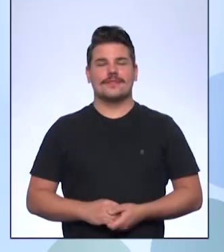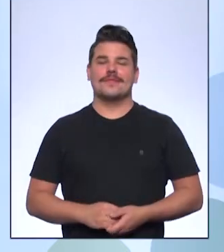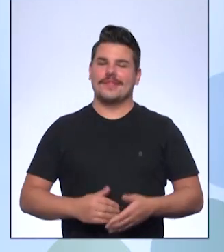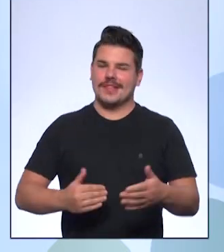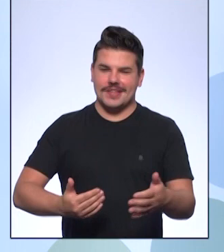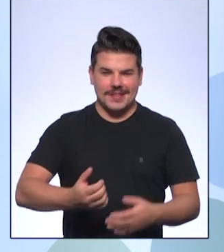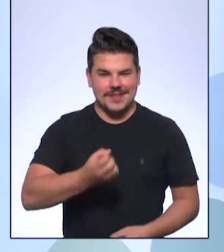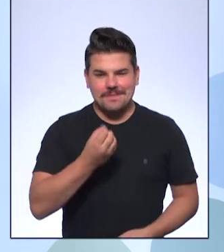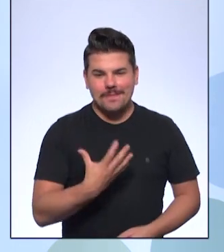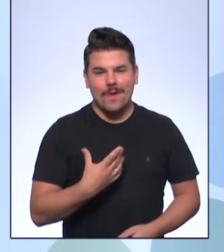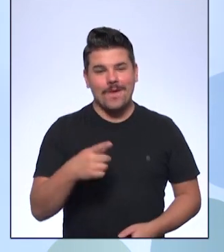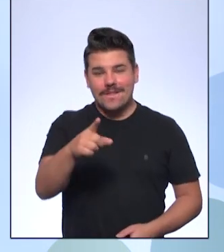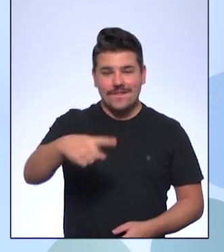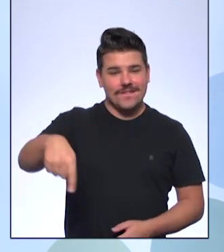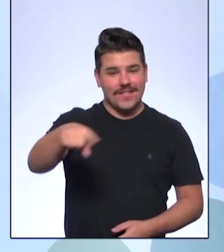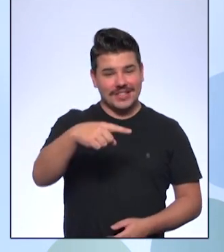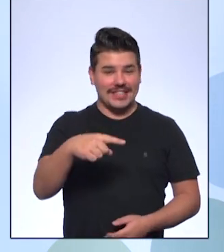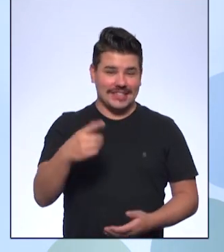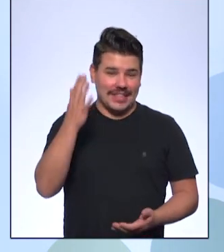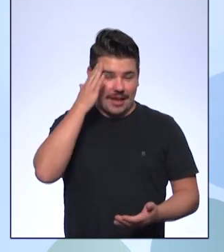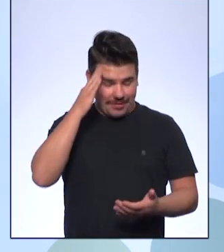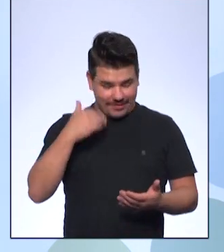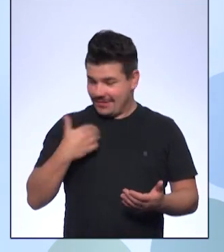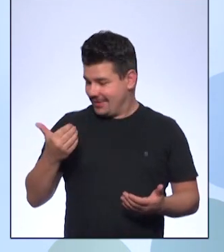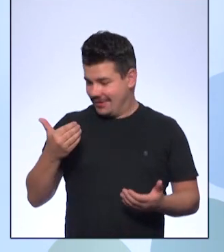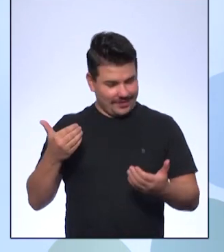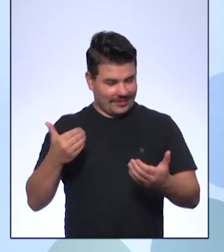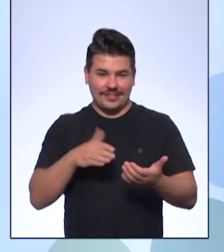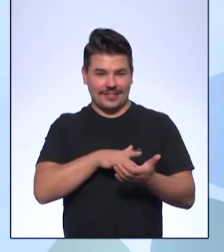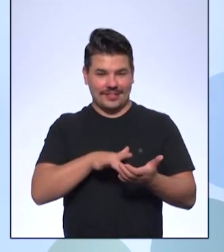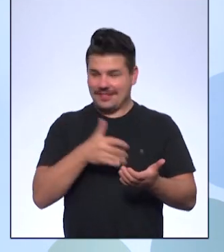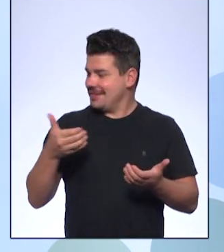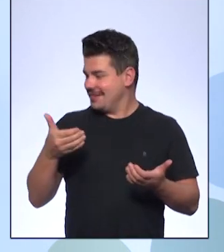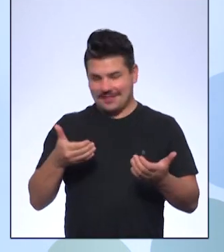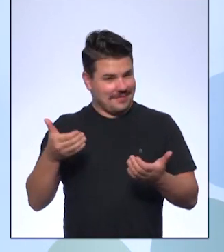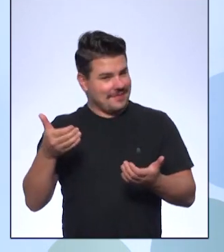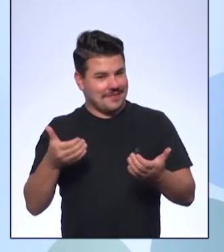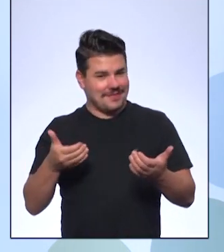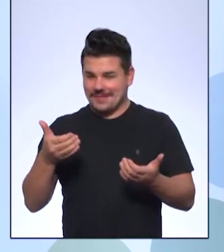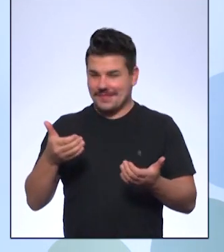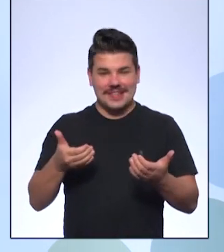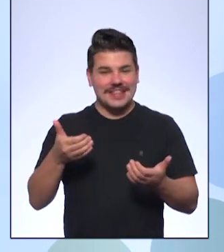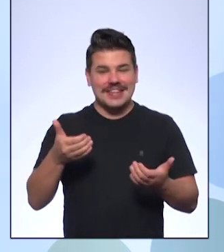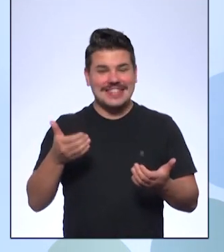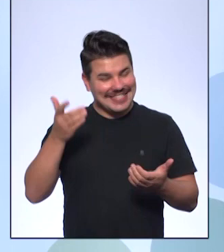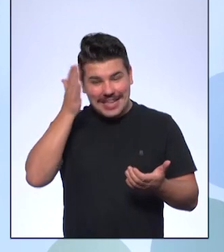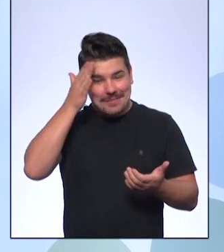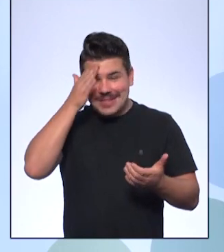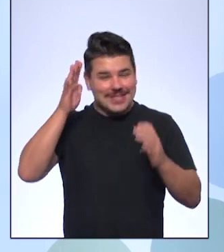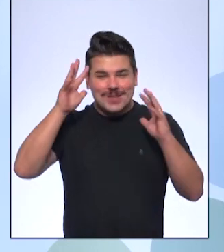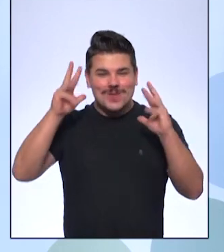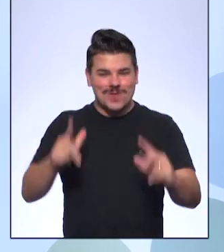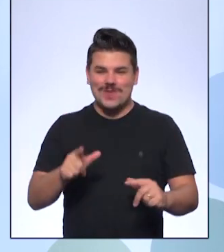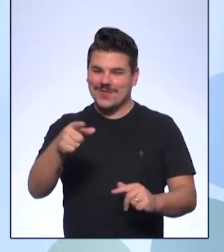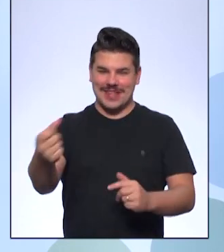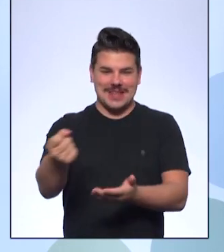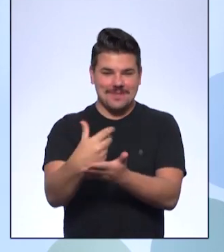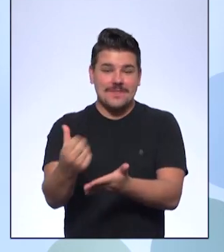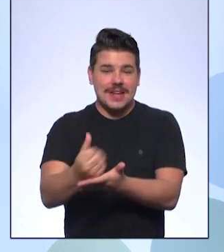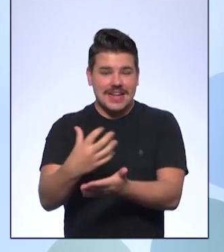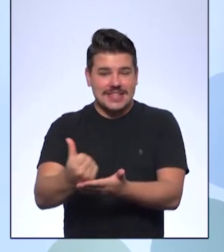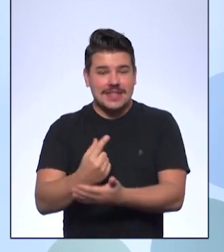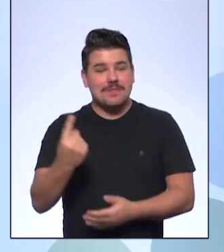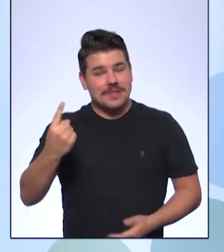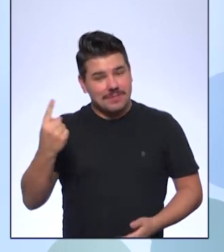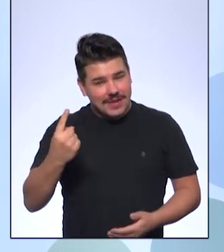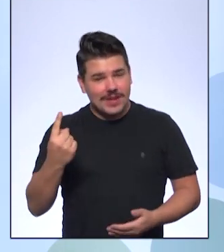Muito bem, galera. Eu estou aqui, como sempre, né, com 2 locais aqui para poder acompanhar tudo. Eu vou primeiro